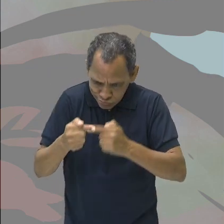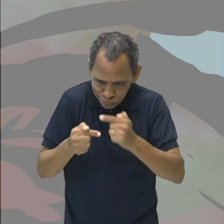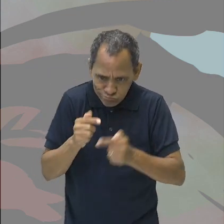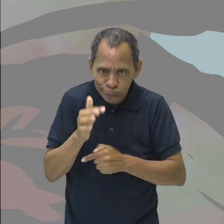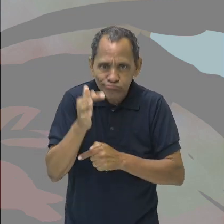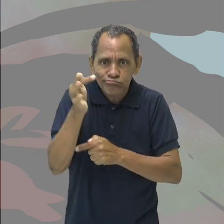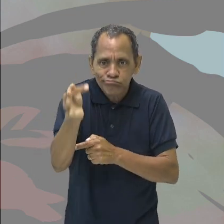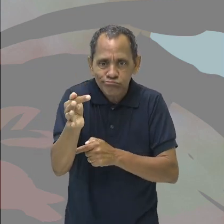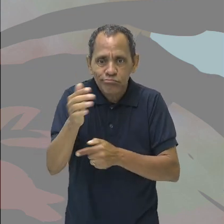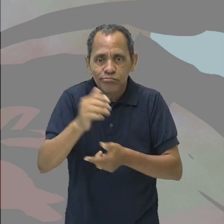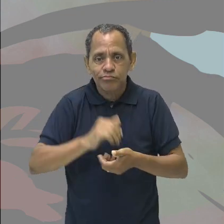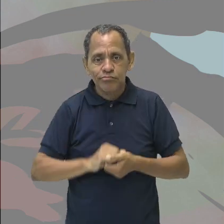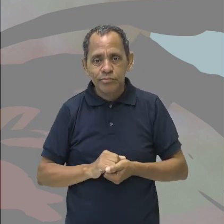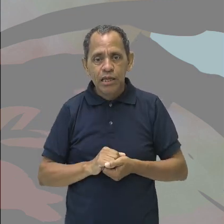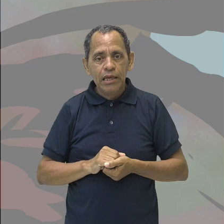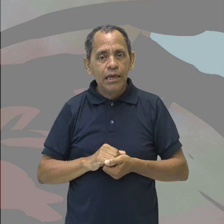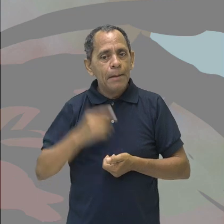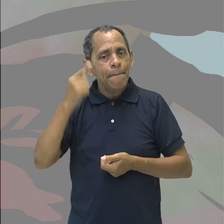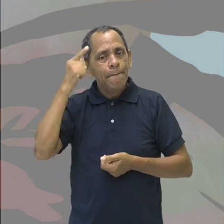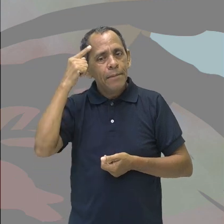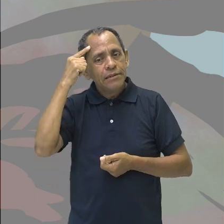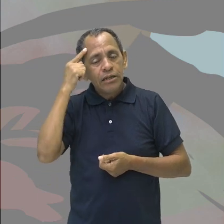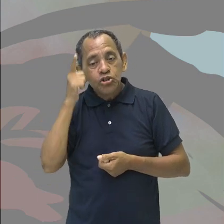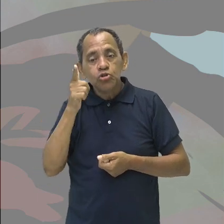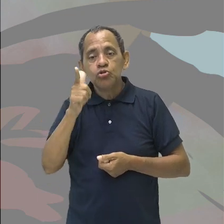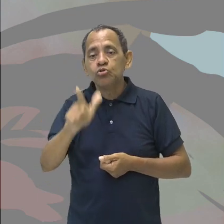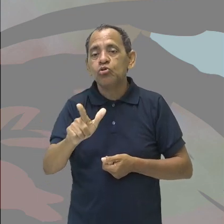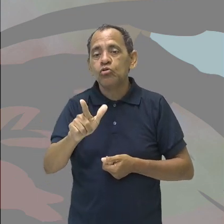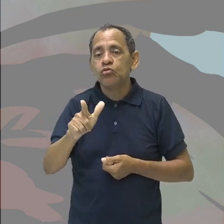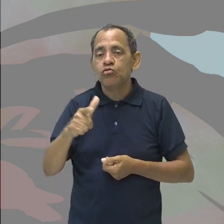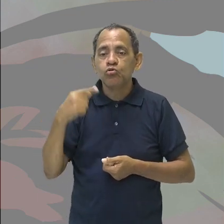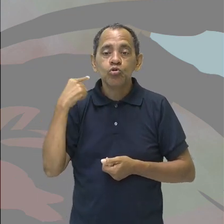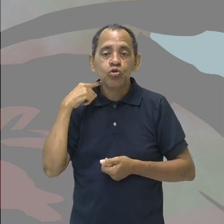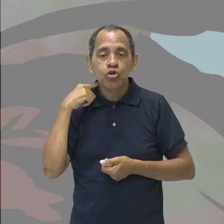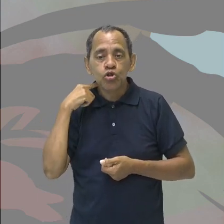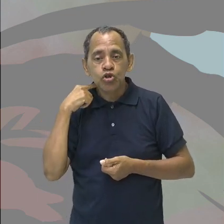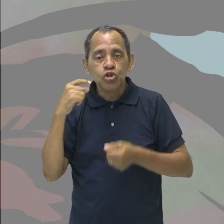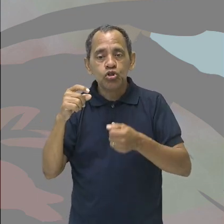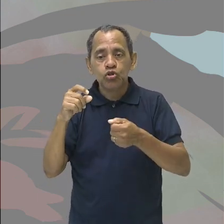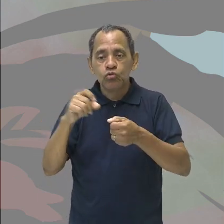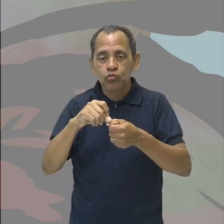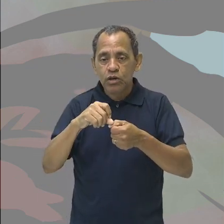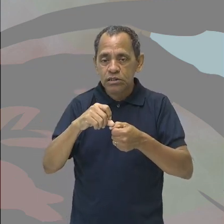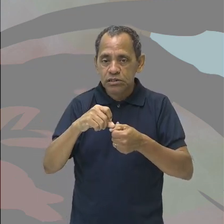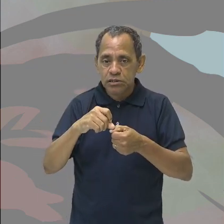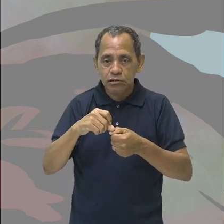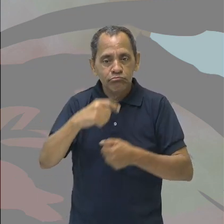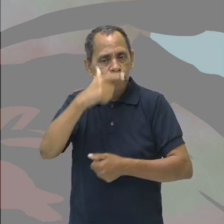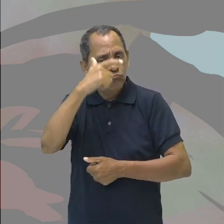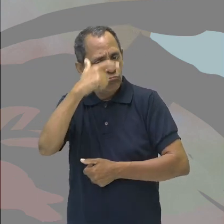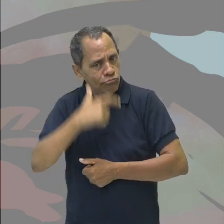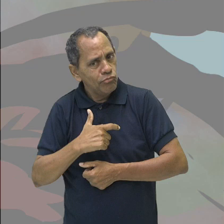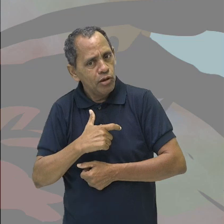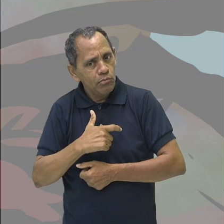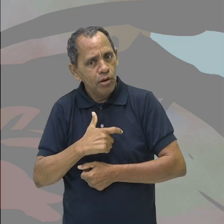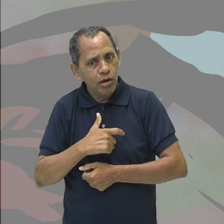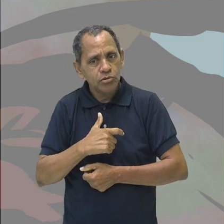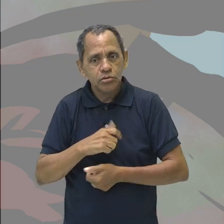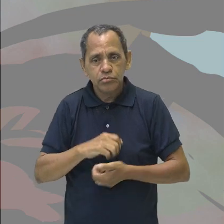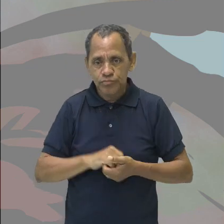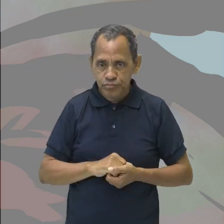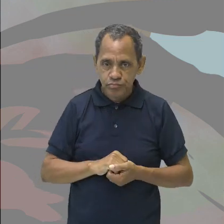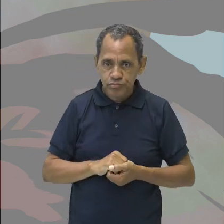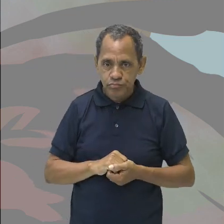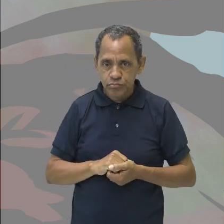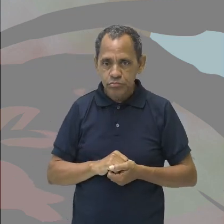gerações. Vamos repensar o lixo e fazer a nossa parte. Então, se toda essa